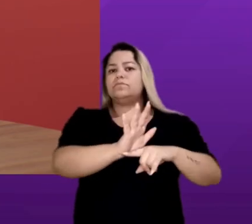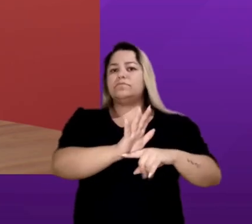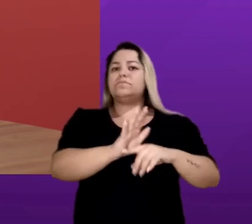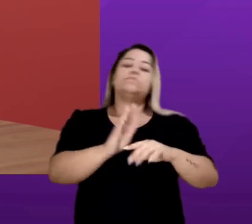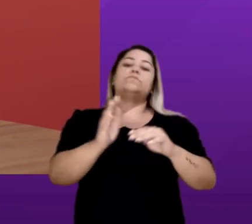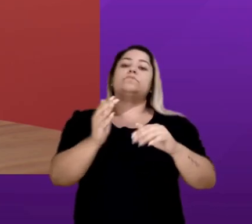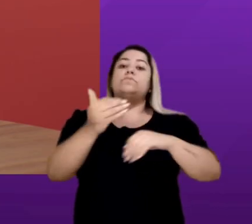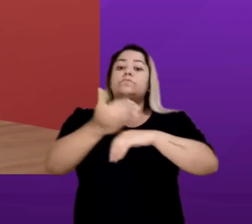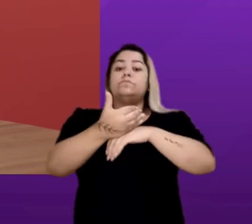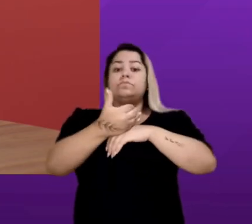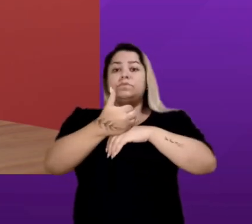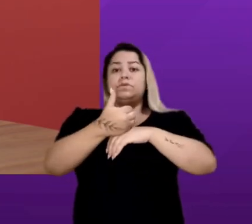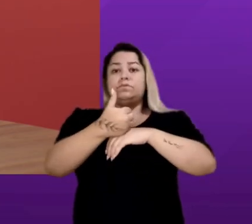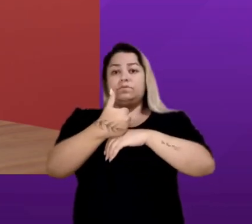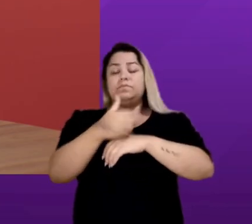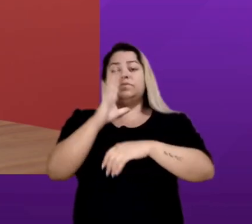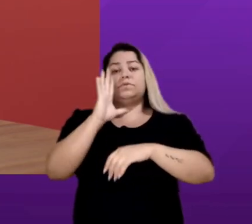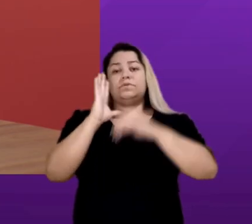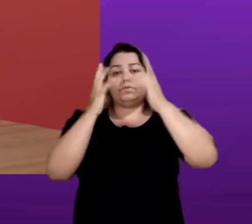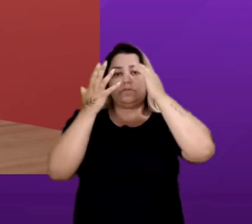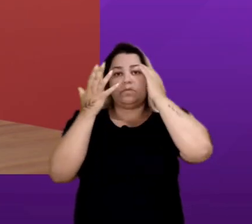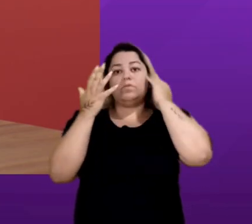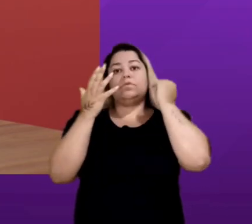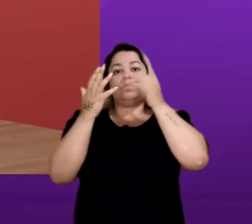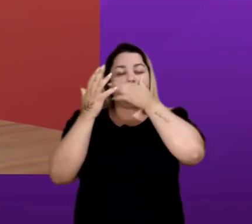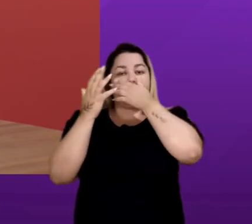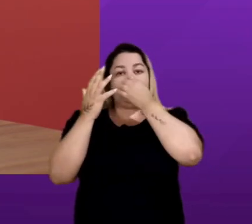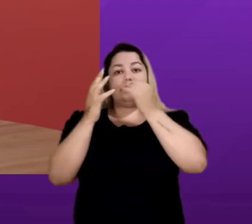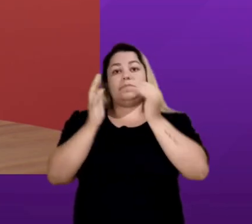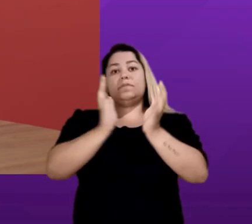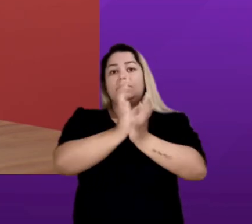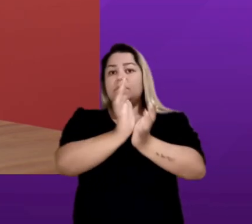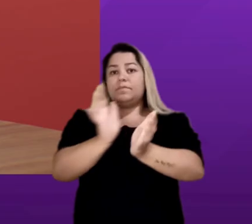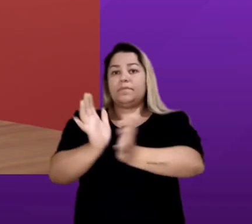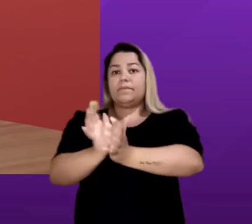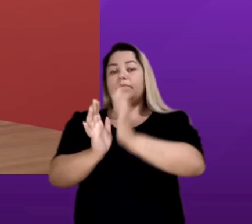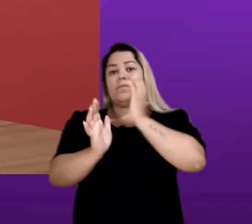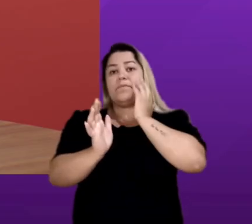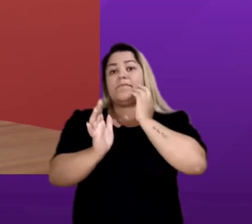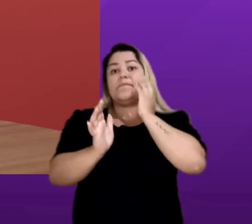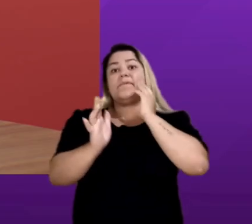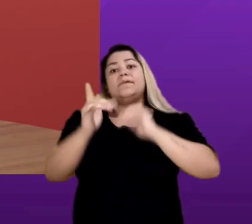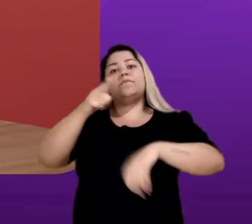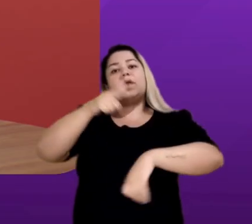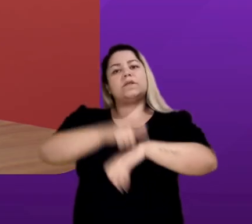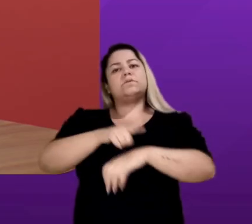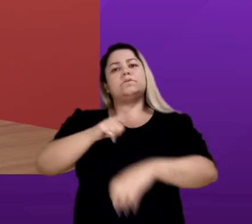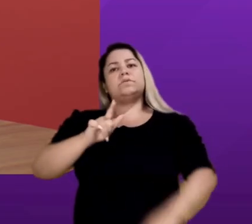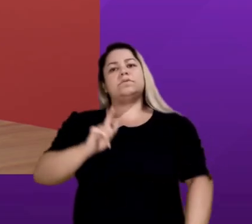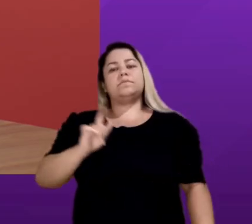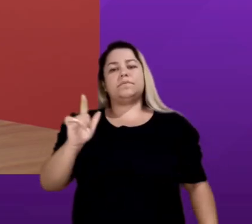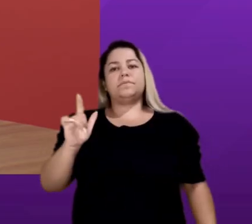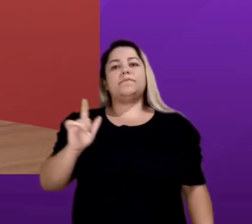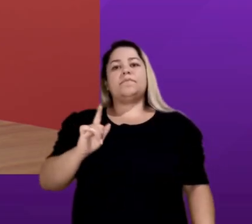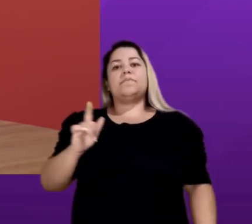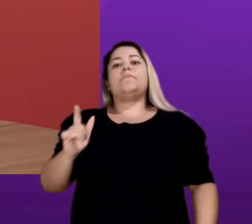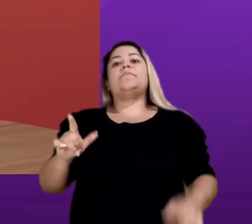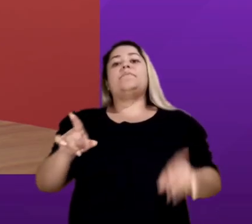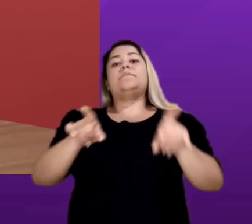né, decisões coletivamente, exercitando esse papel que a gente diz que se forja para isso, para